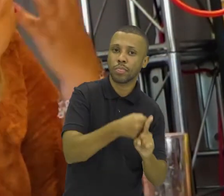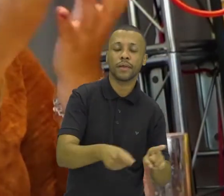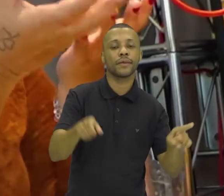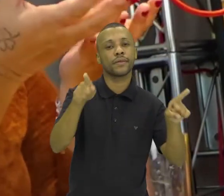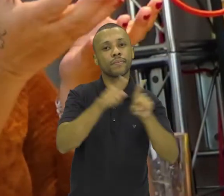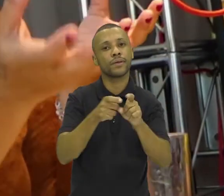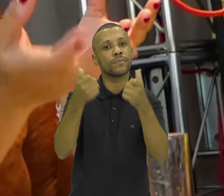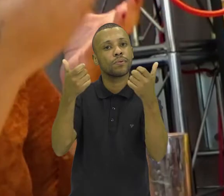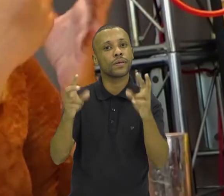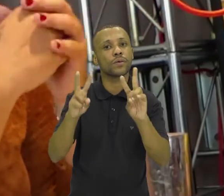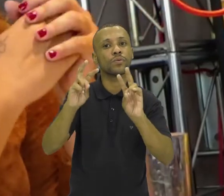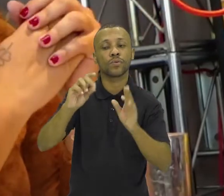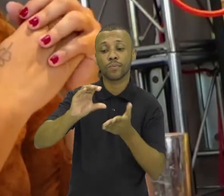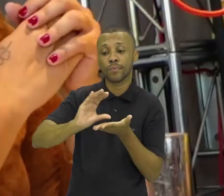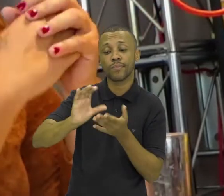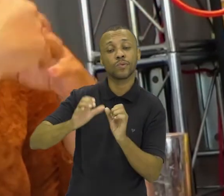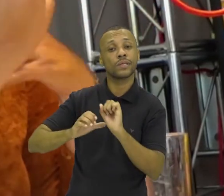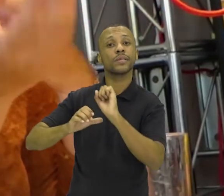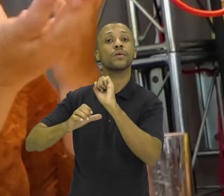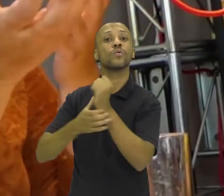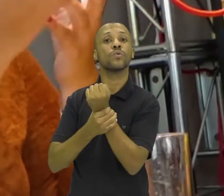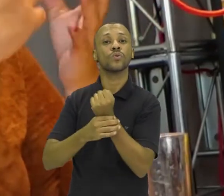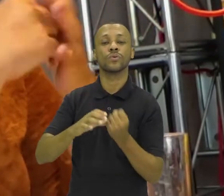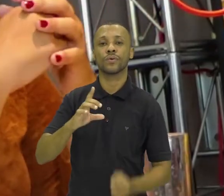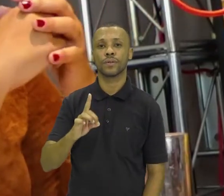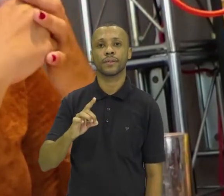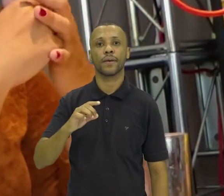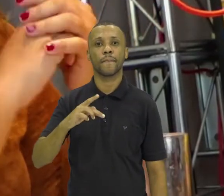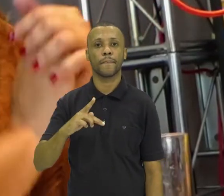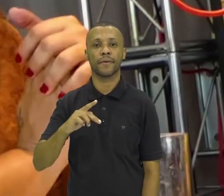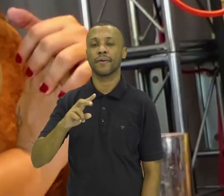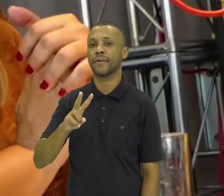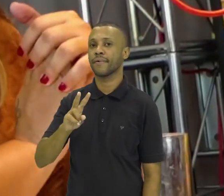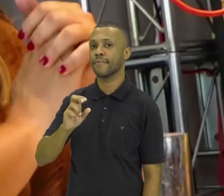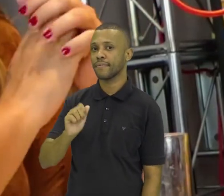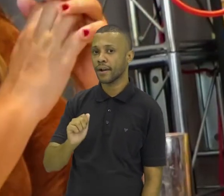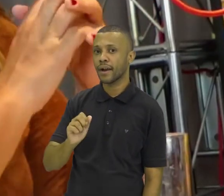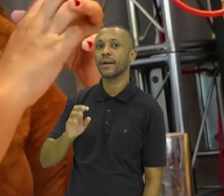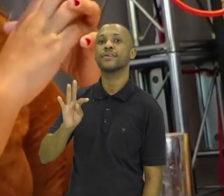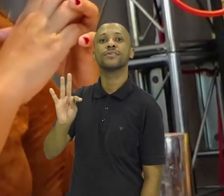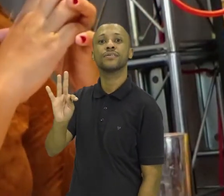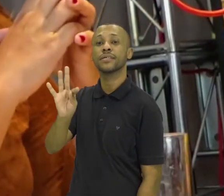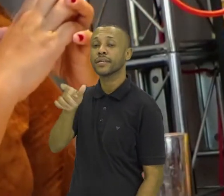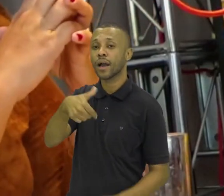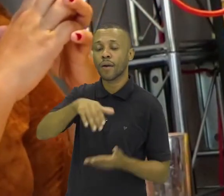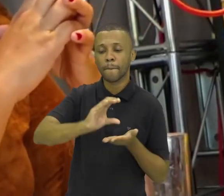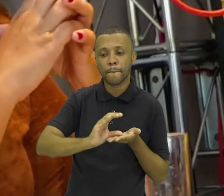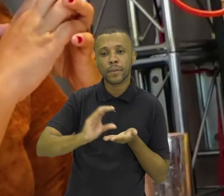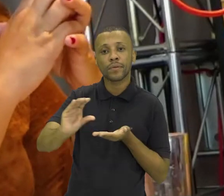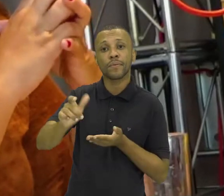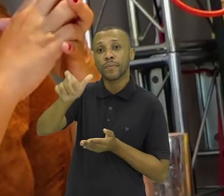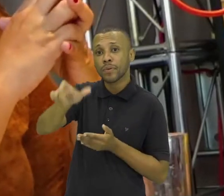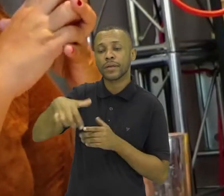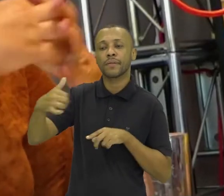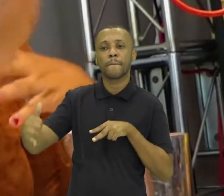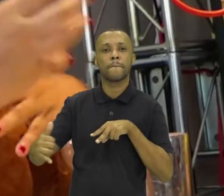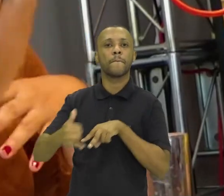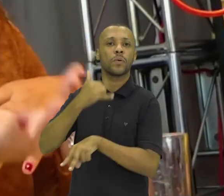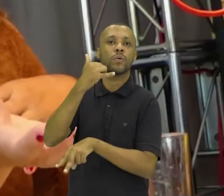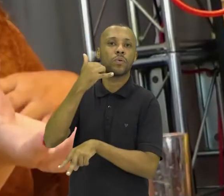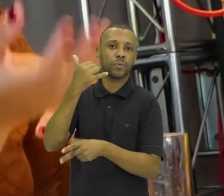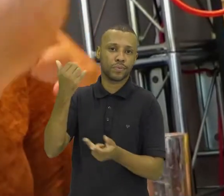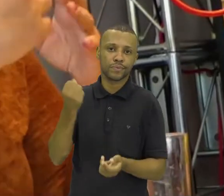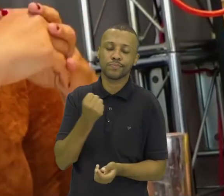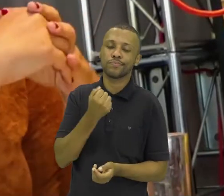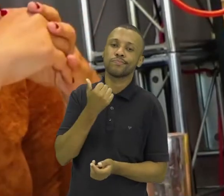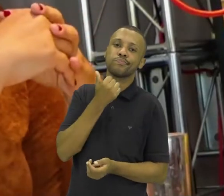também sobre o DPVAT, que é um benefício que ninguém quer receber. Sim. Que é um benefício para quem é vítima